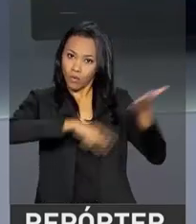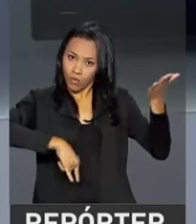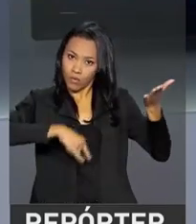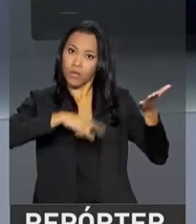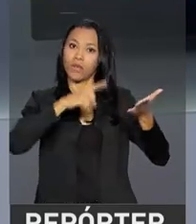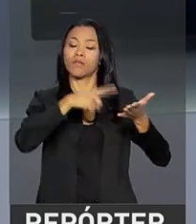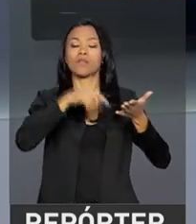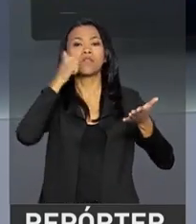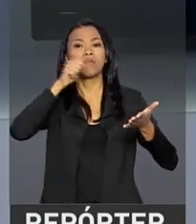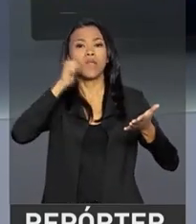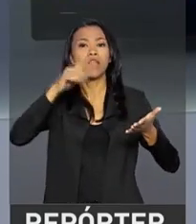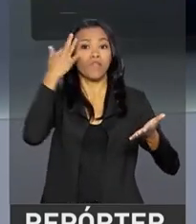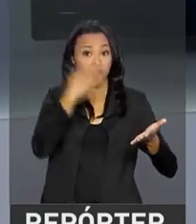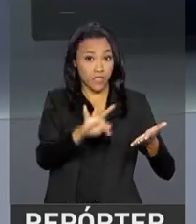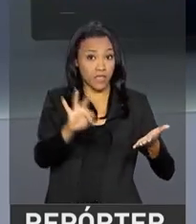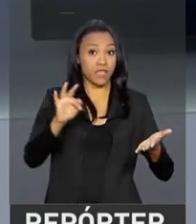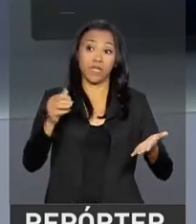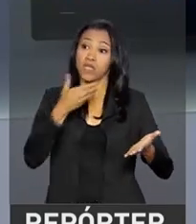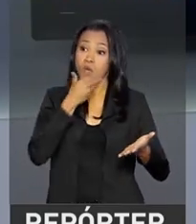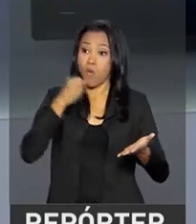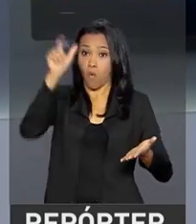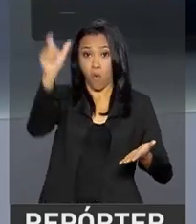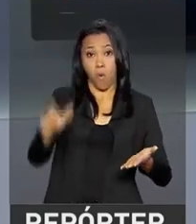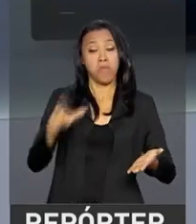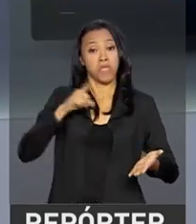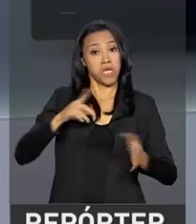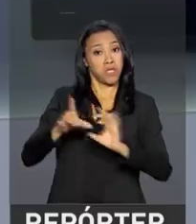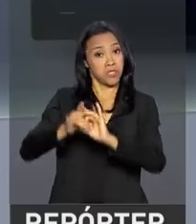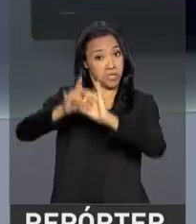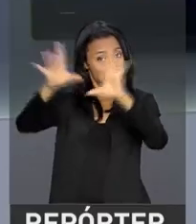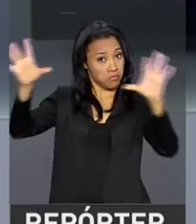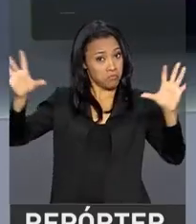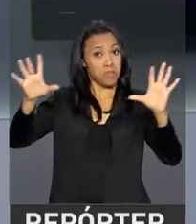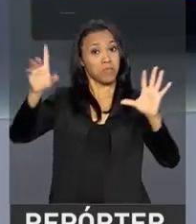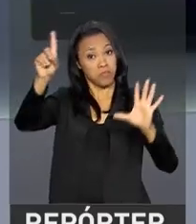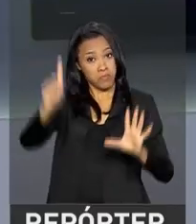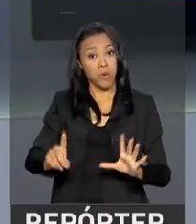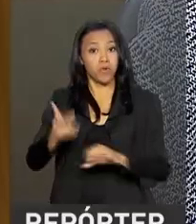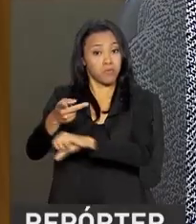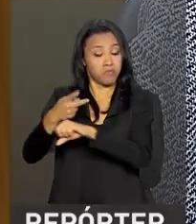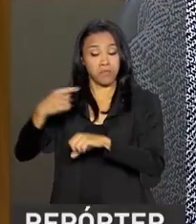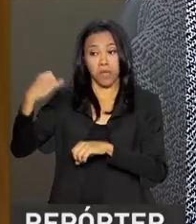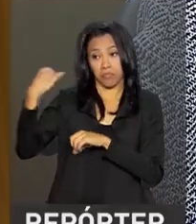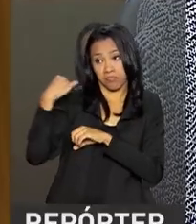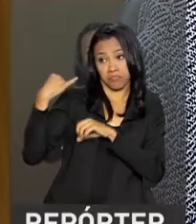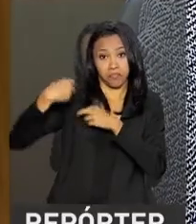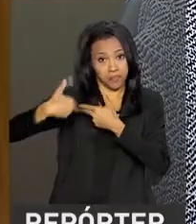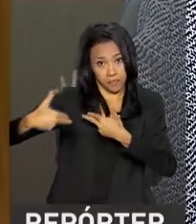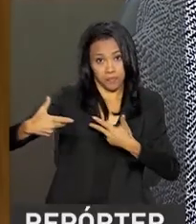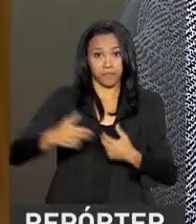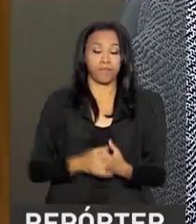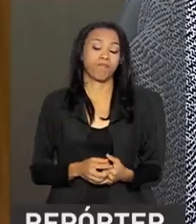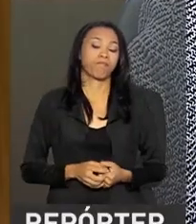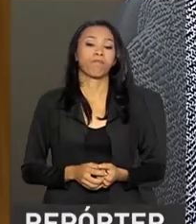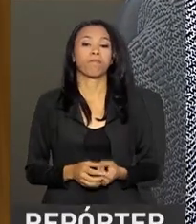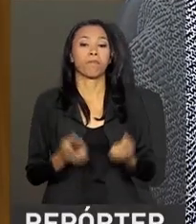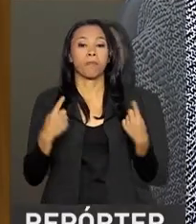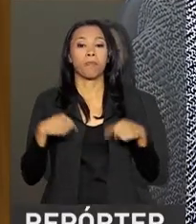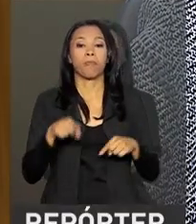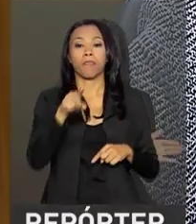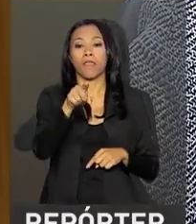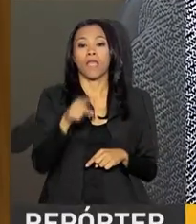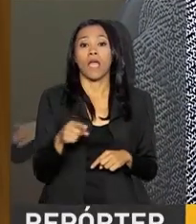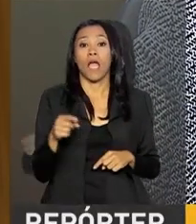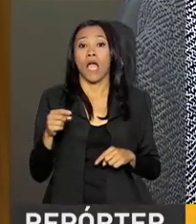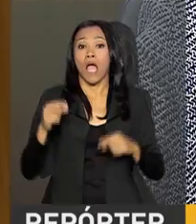que os homens teriam de importuná los para a secretária é um debate é sempre necessário não é não essa é a campanha